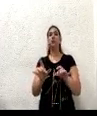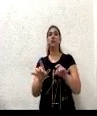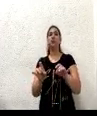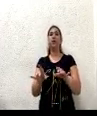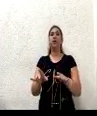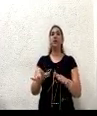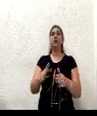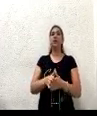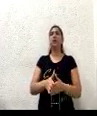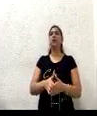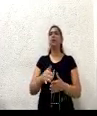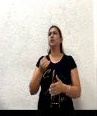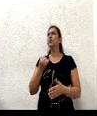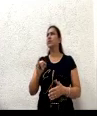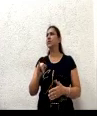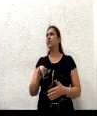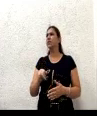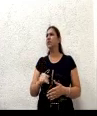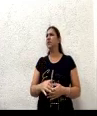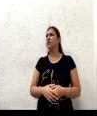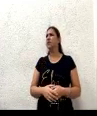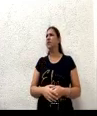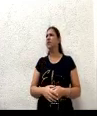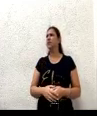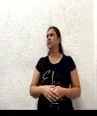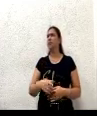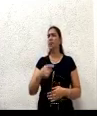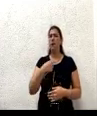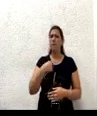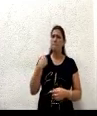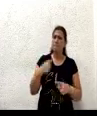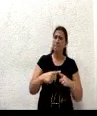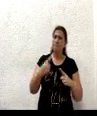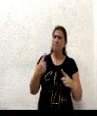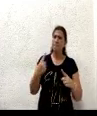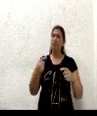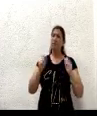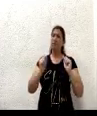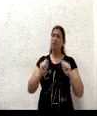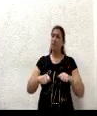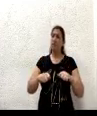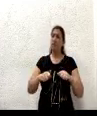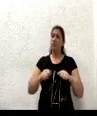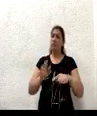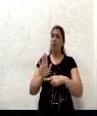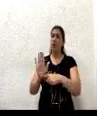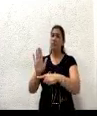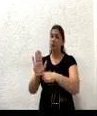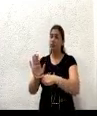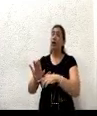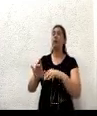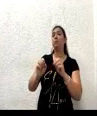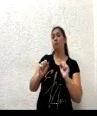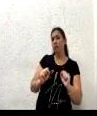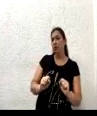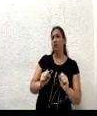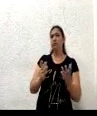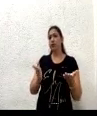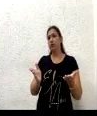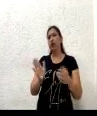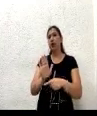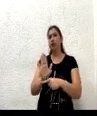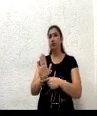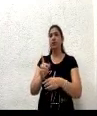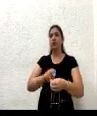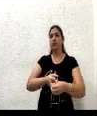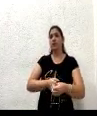dinheiro do município, né? Mas também alguns ajudam o município. Vai depender muito de como